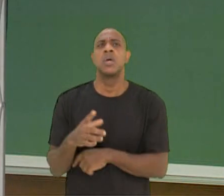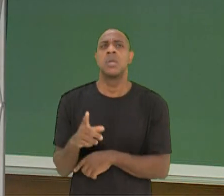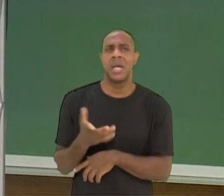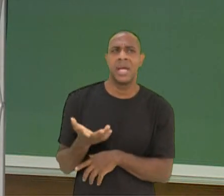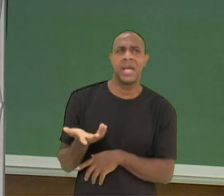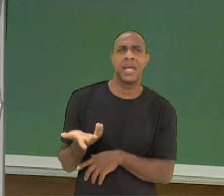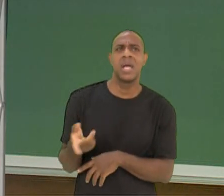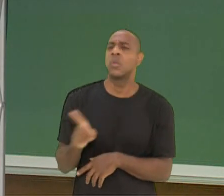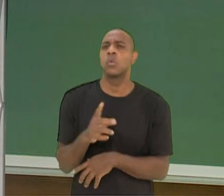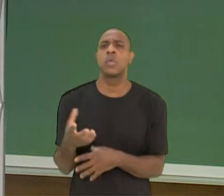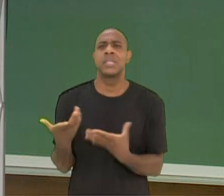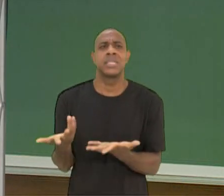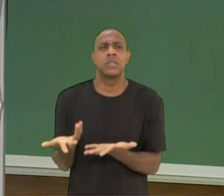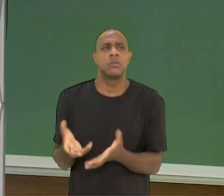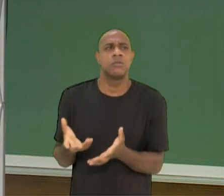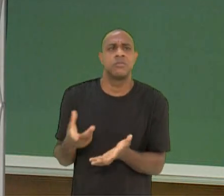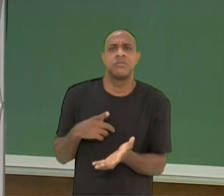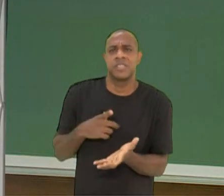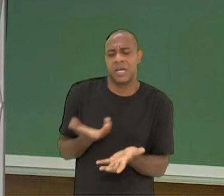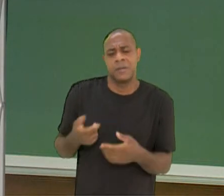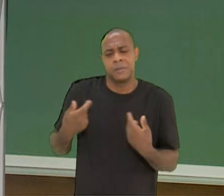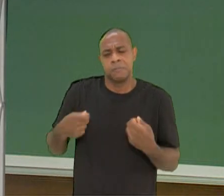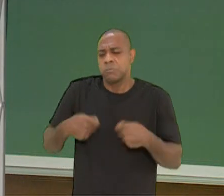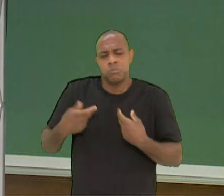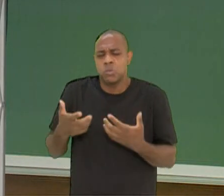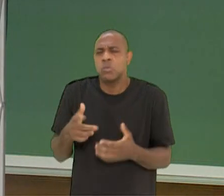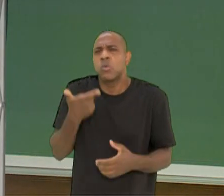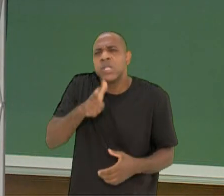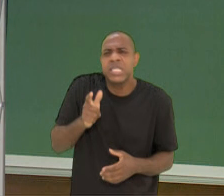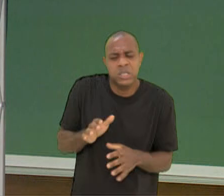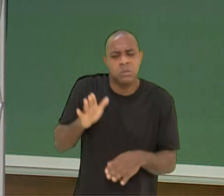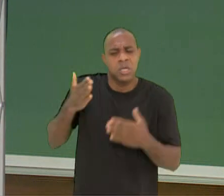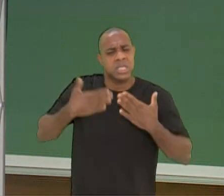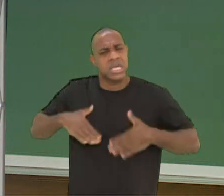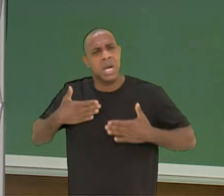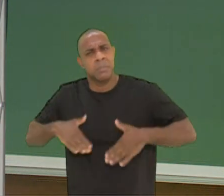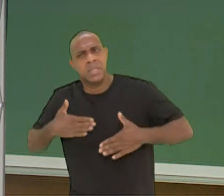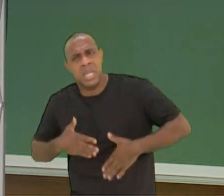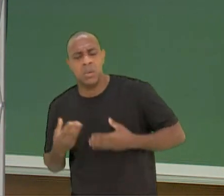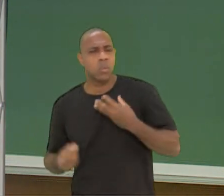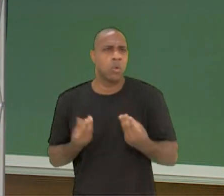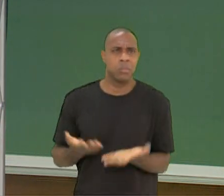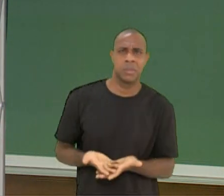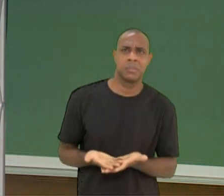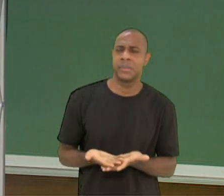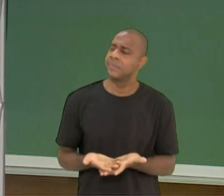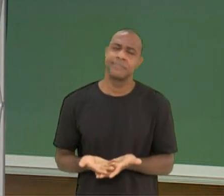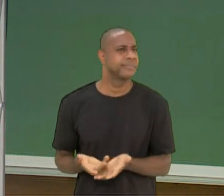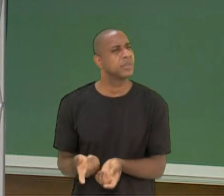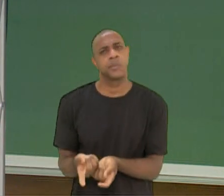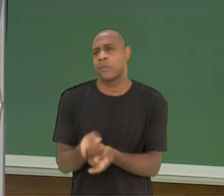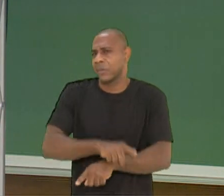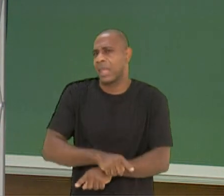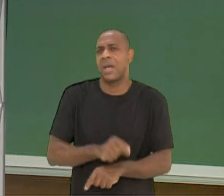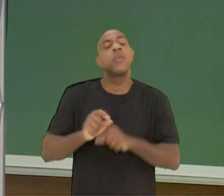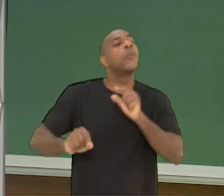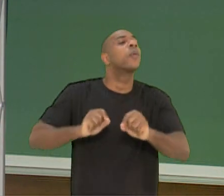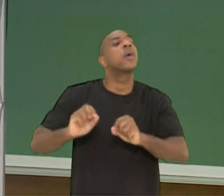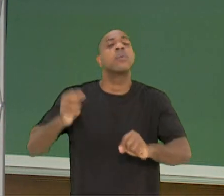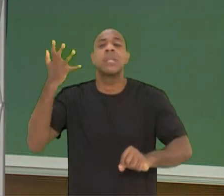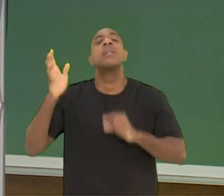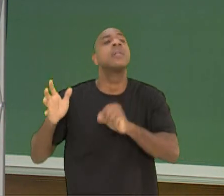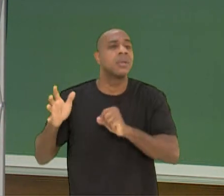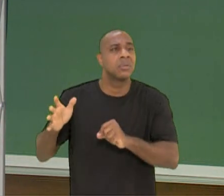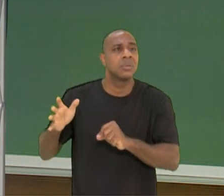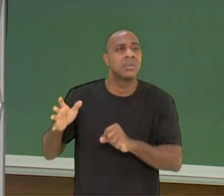conseguiu estabilizar o país, dar calma, tranquilidade, estabilidade. Pelo contrário, como se diz até na linguagem jornalística,